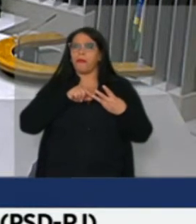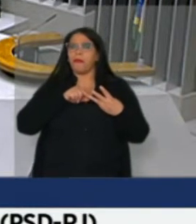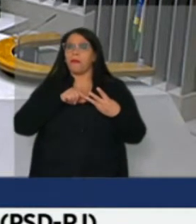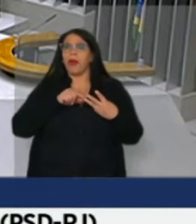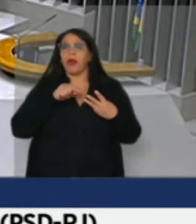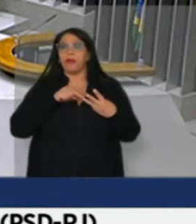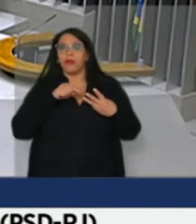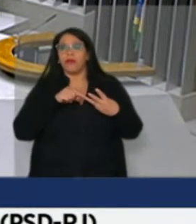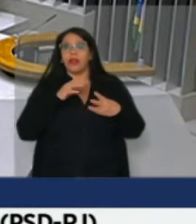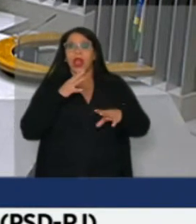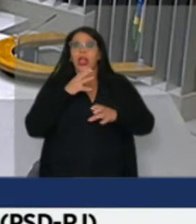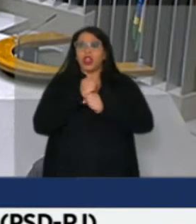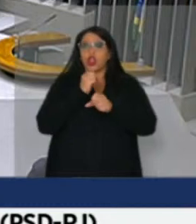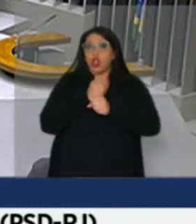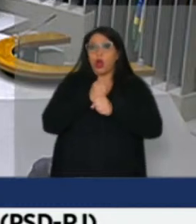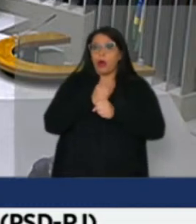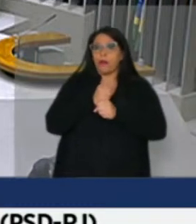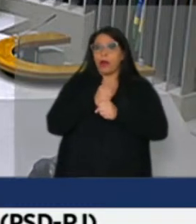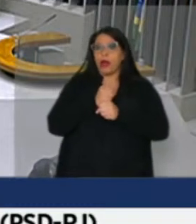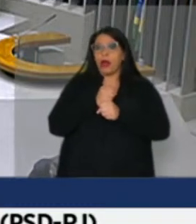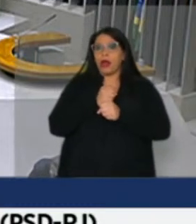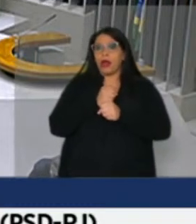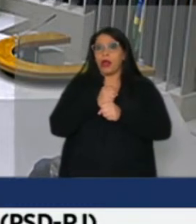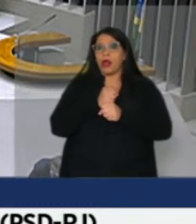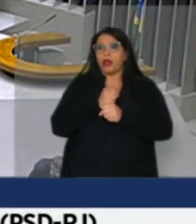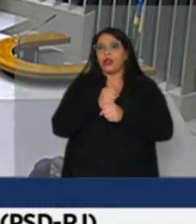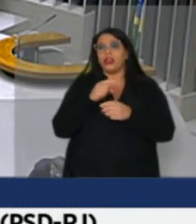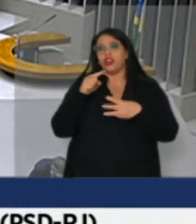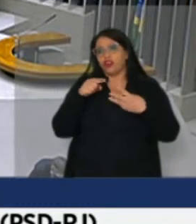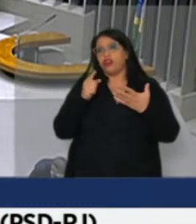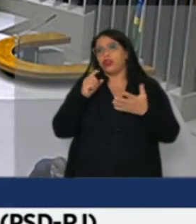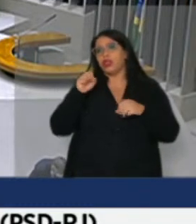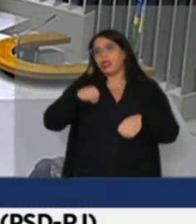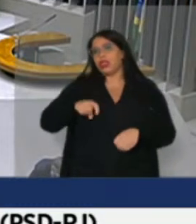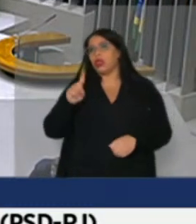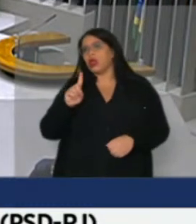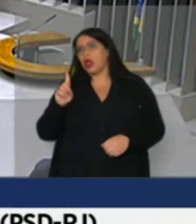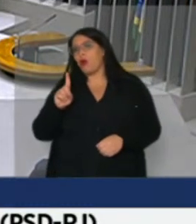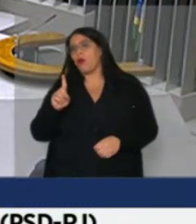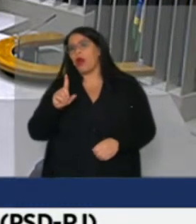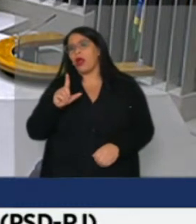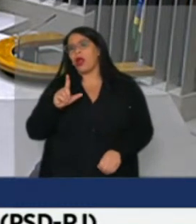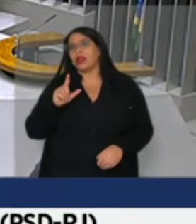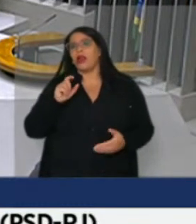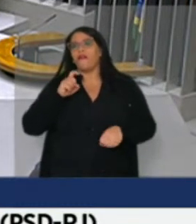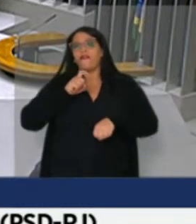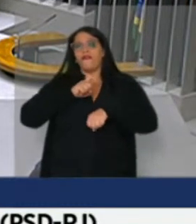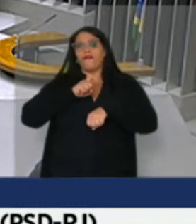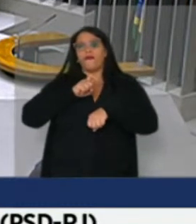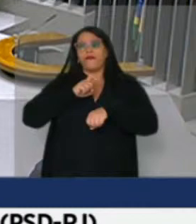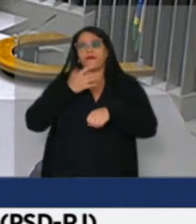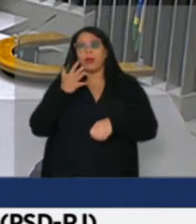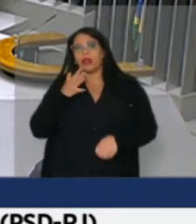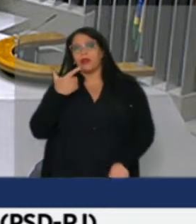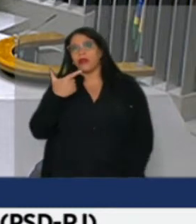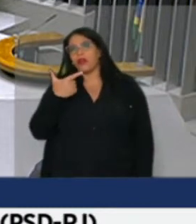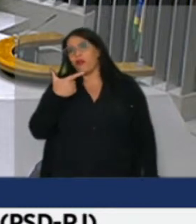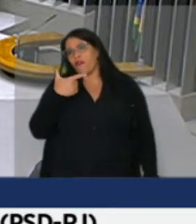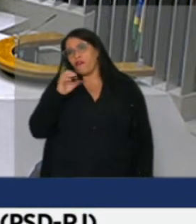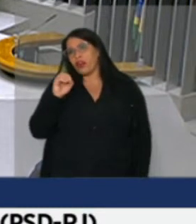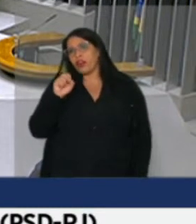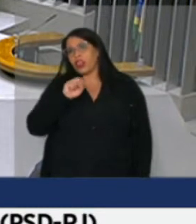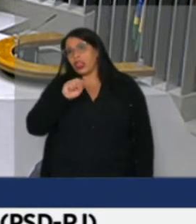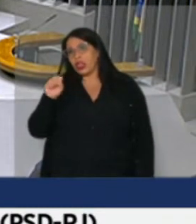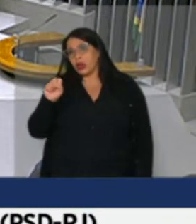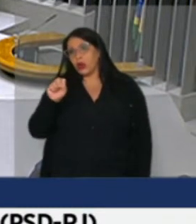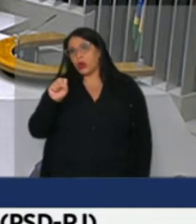abstenção, conta para efeito de quórum de deliberação. Faltando então 20 segundos para 17h40, o deputado Arthur